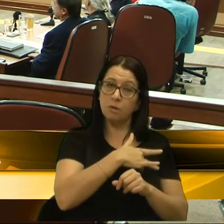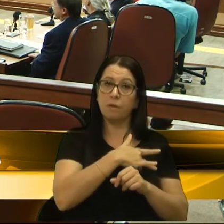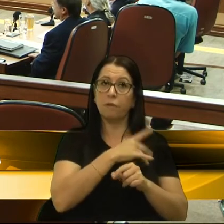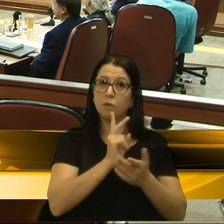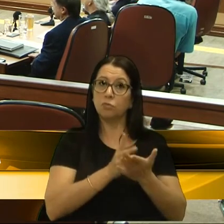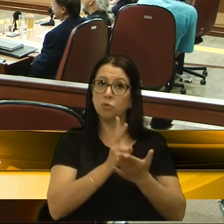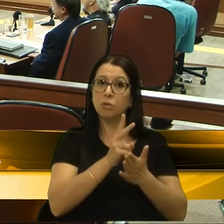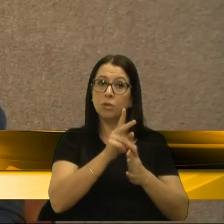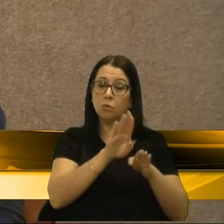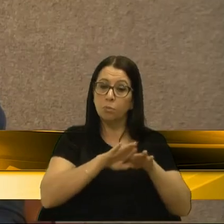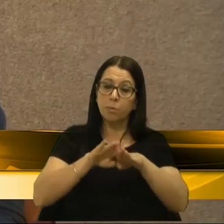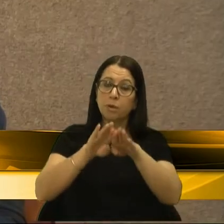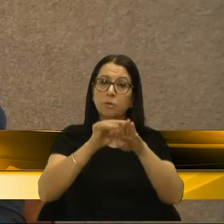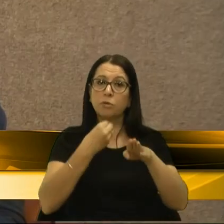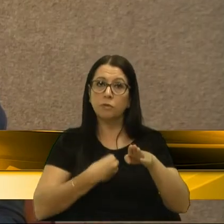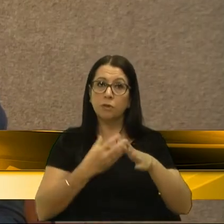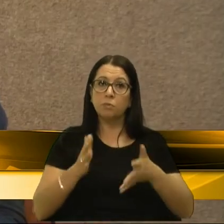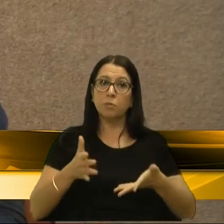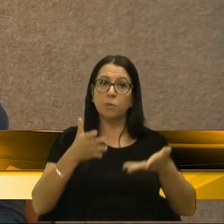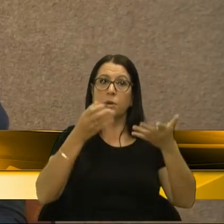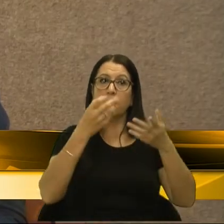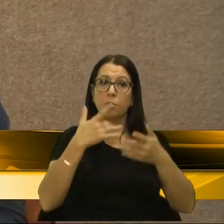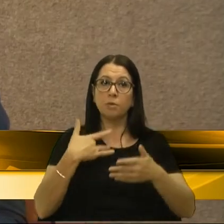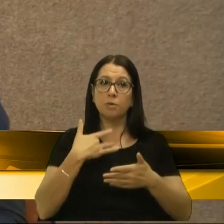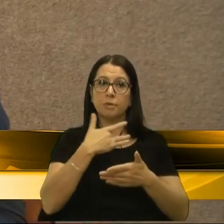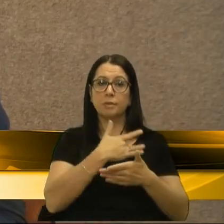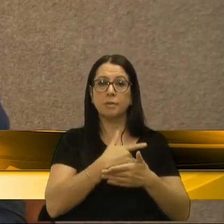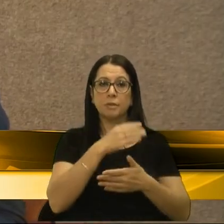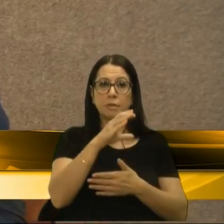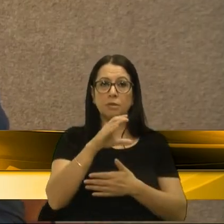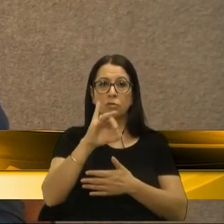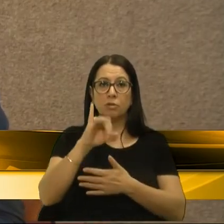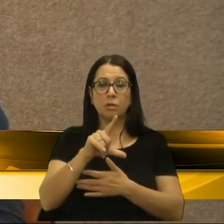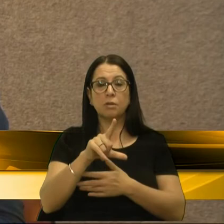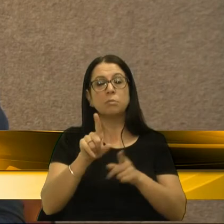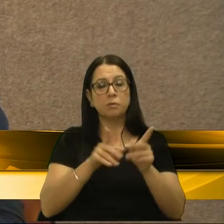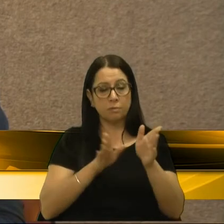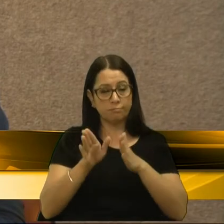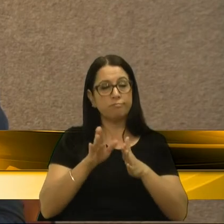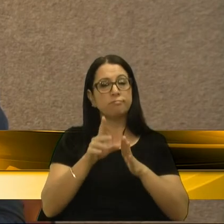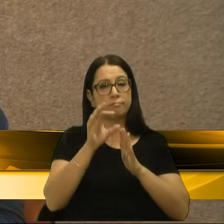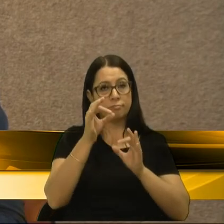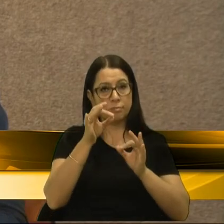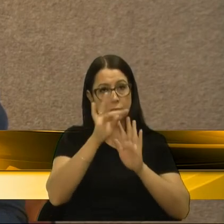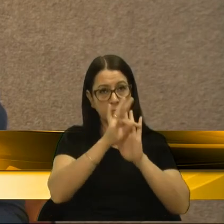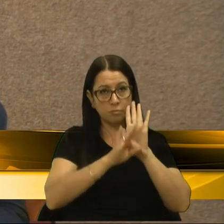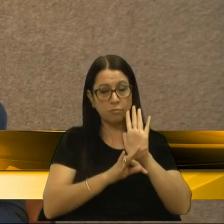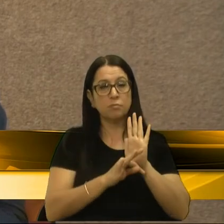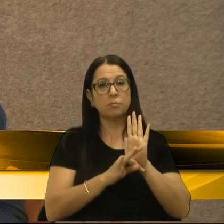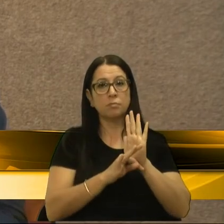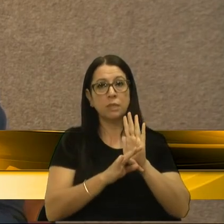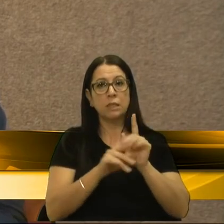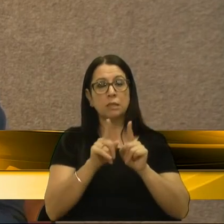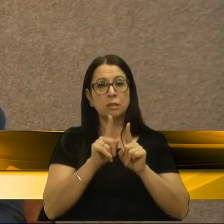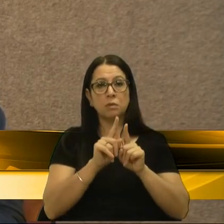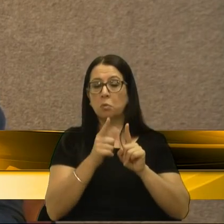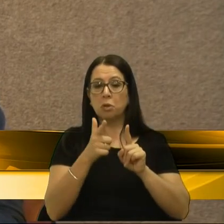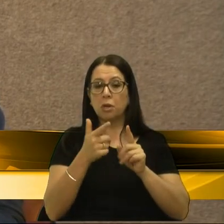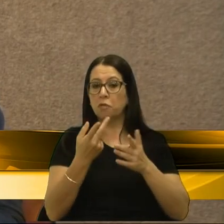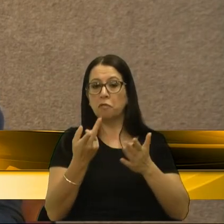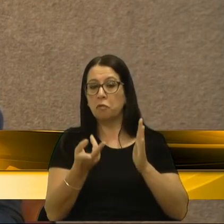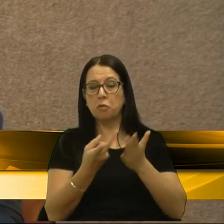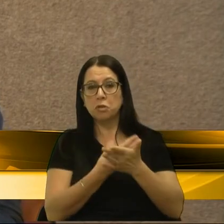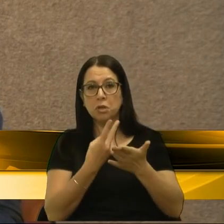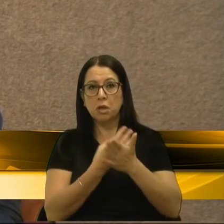seguirem padrões de vida que promovem essa boa saúde. A CCJL opinou pela viabilidade jurídica da matéria, eis que não há óbice legal